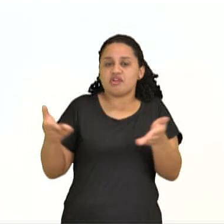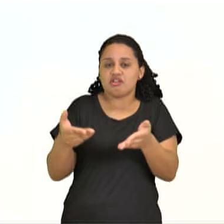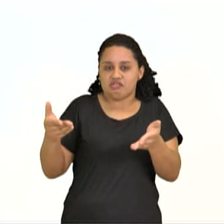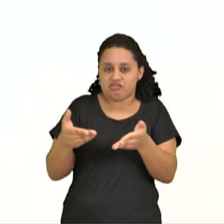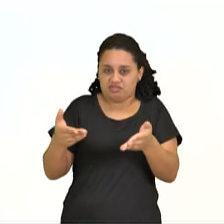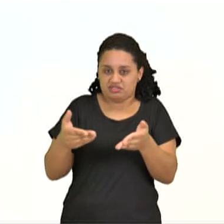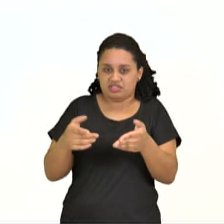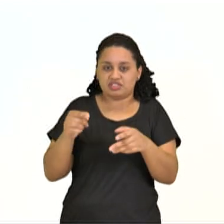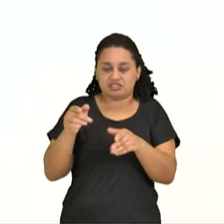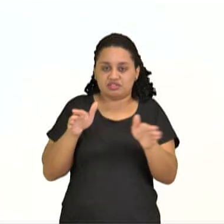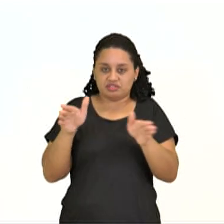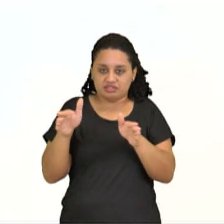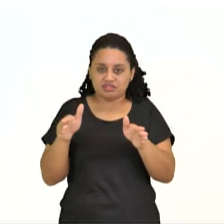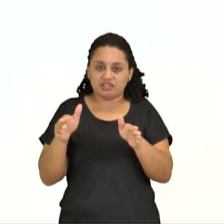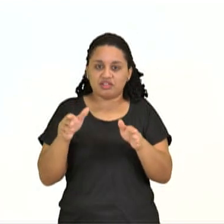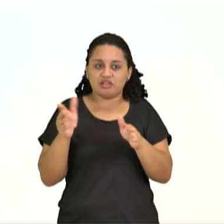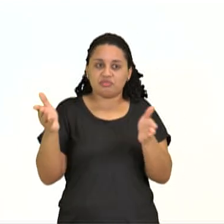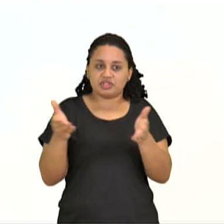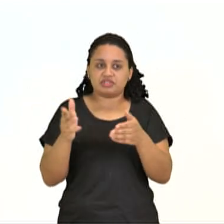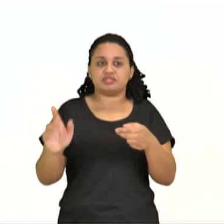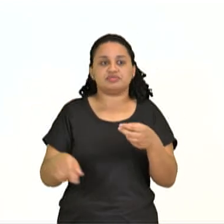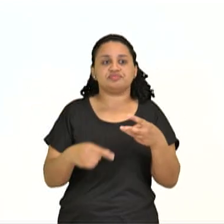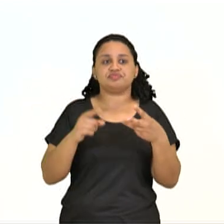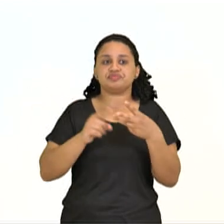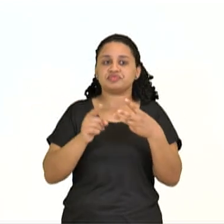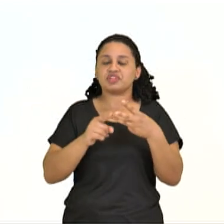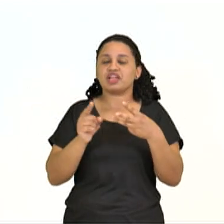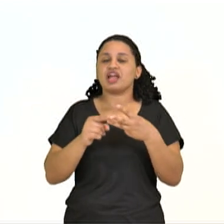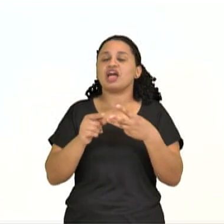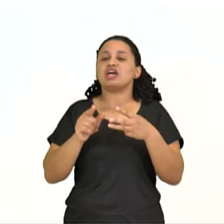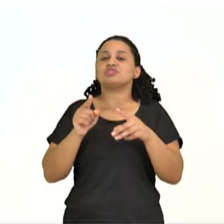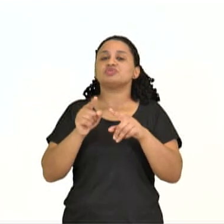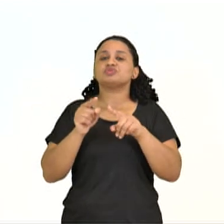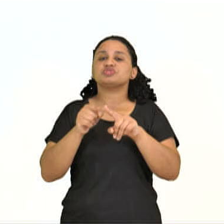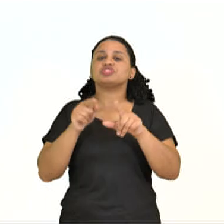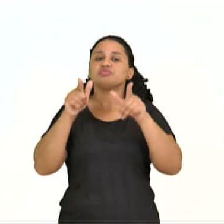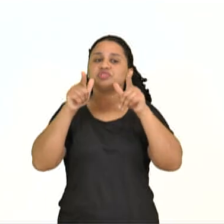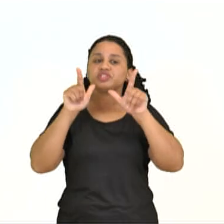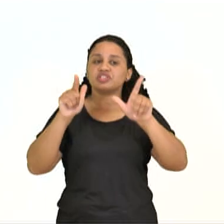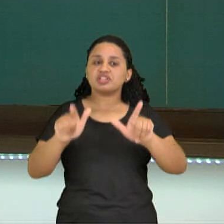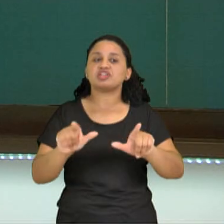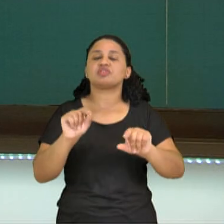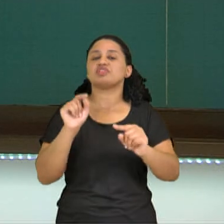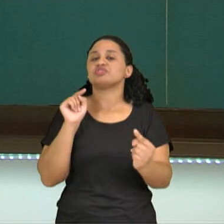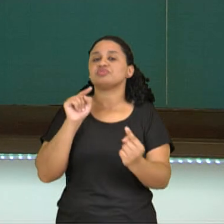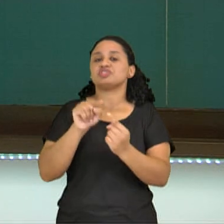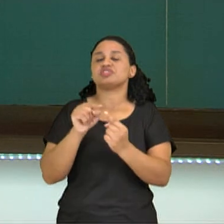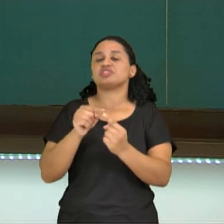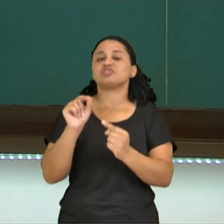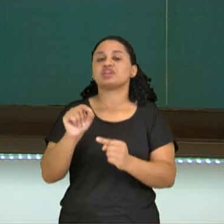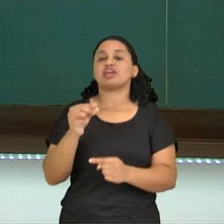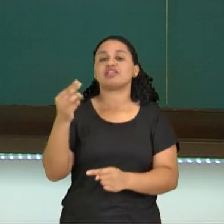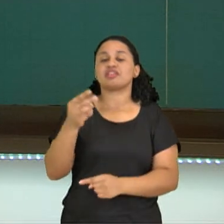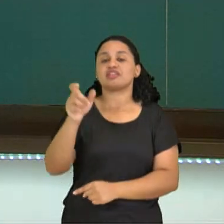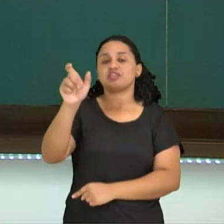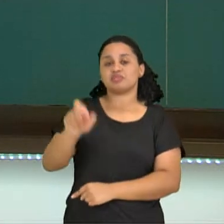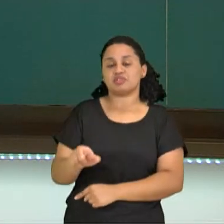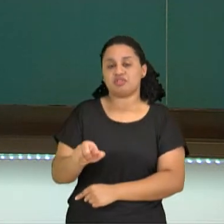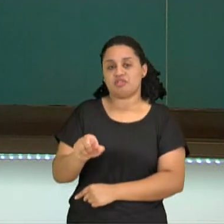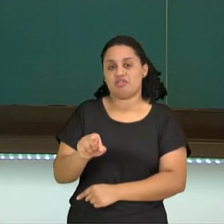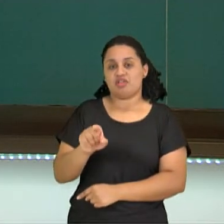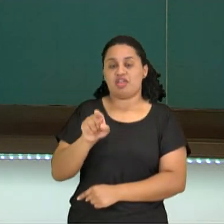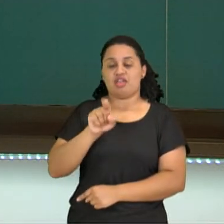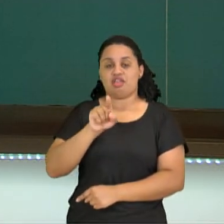Linguagem objetiva, terceira pessoa. Qual a terceira pessoa do discurso, né? Ele, ela, eles e elas,